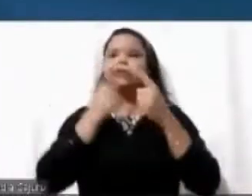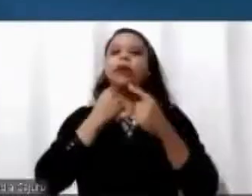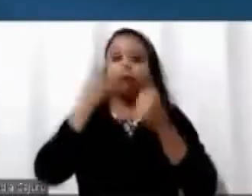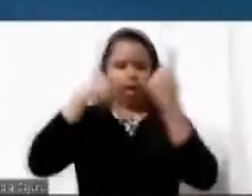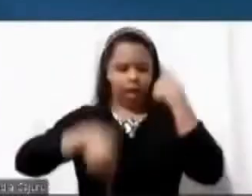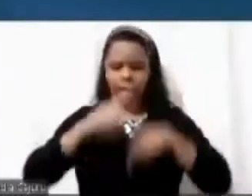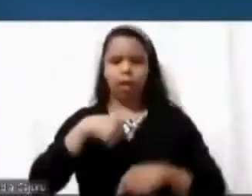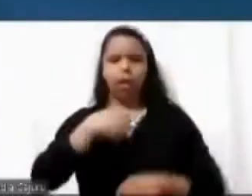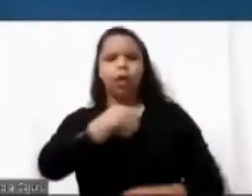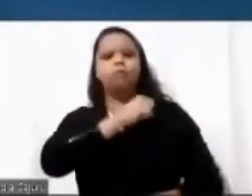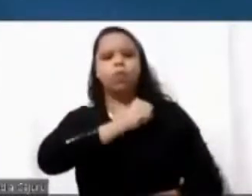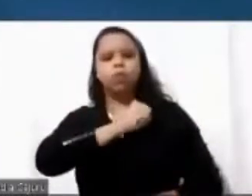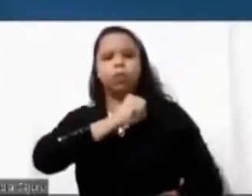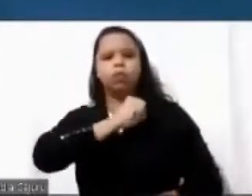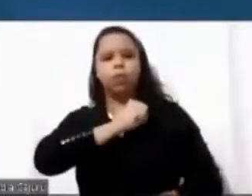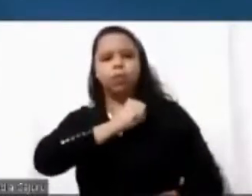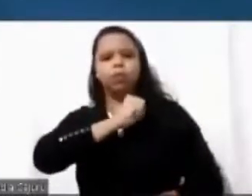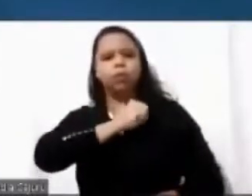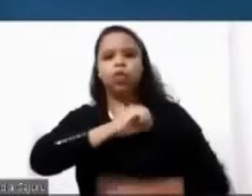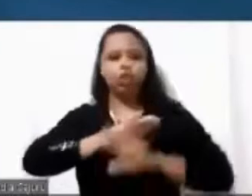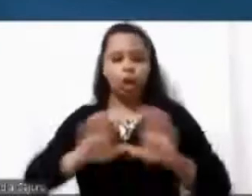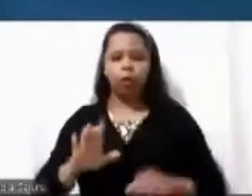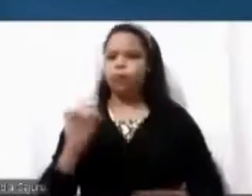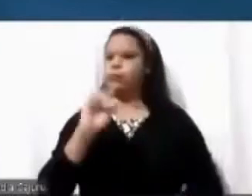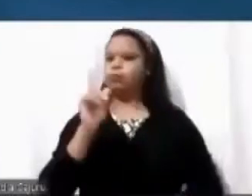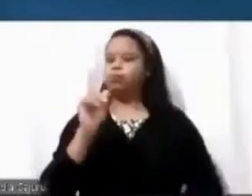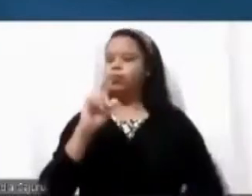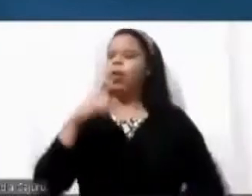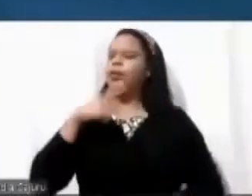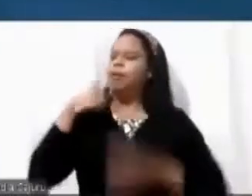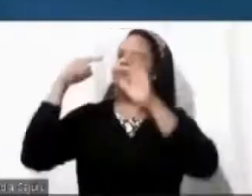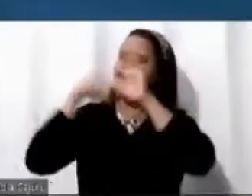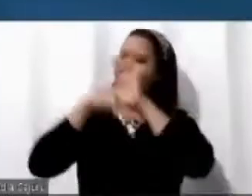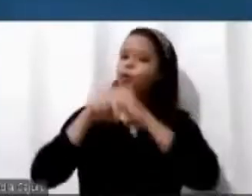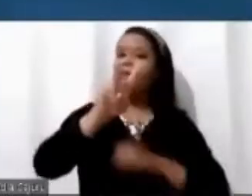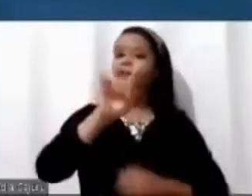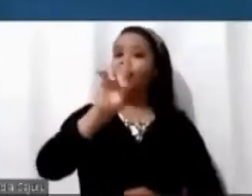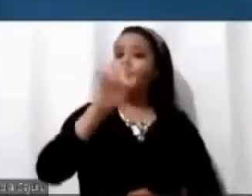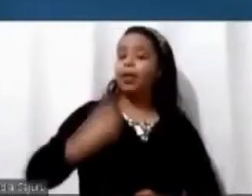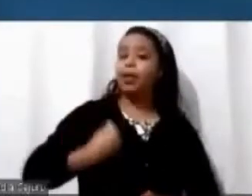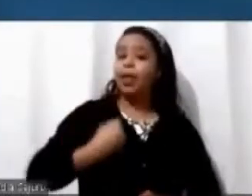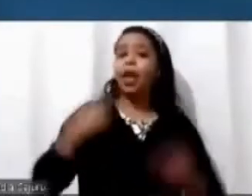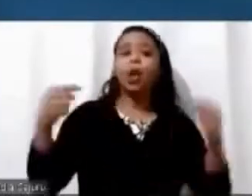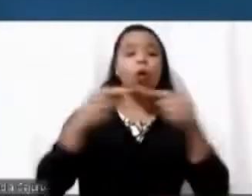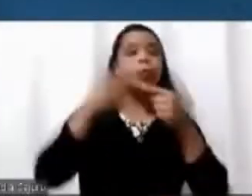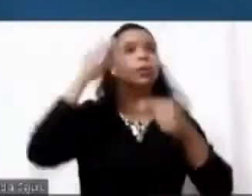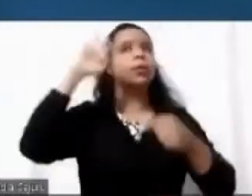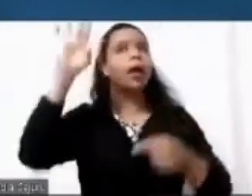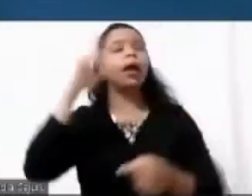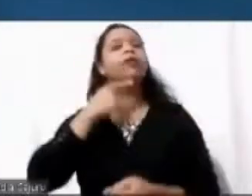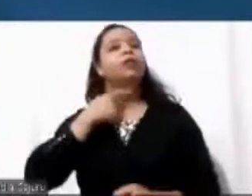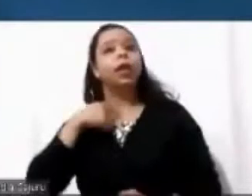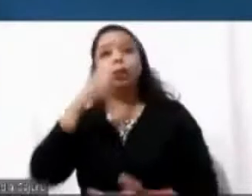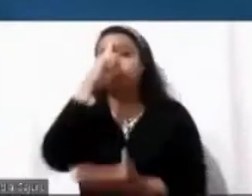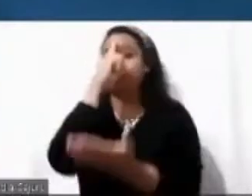com isso, a vida é algo muito mais amplo, e envolve as convicções da pessoa, o seu bem-estar pleno. Isso é a Organização Mundial de Saúde